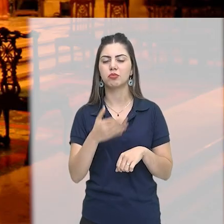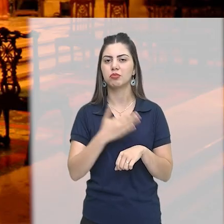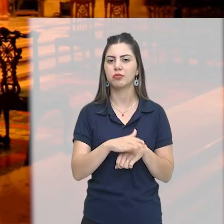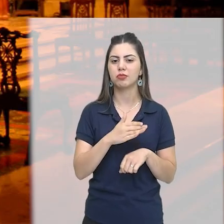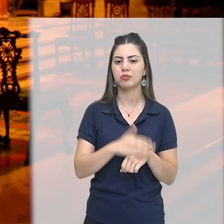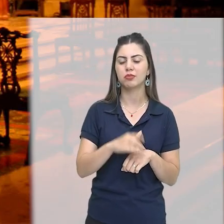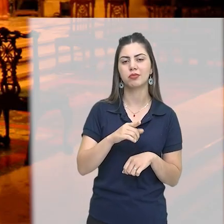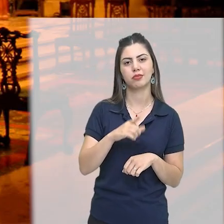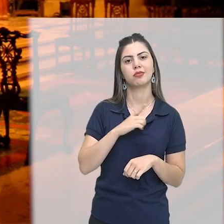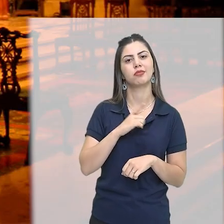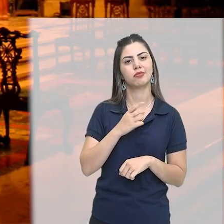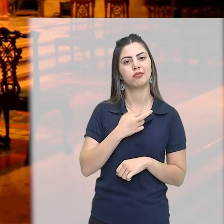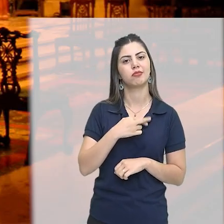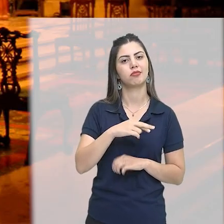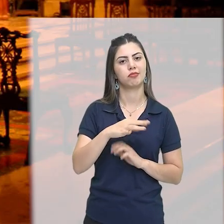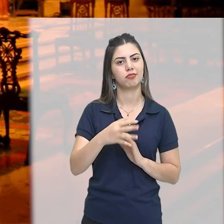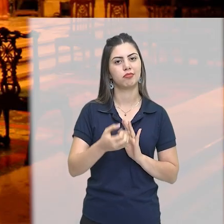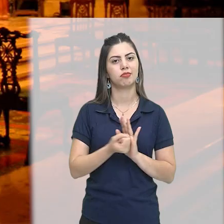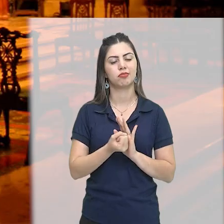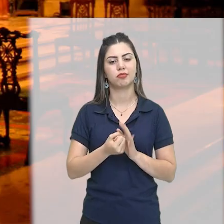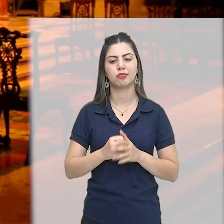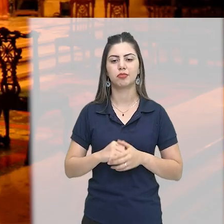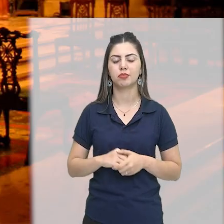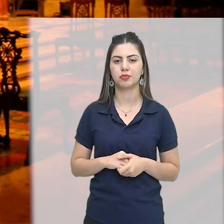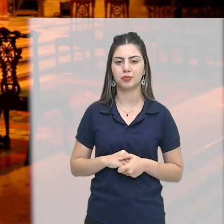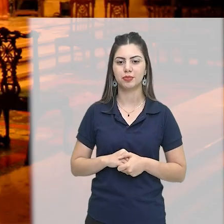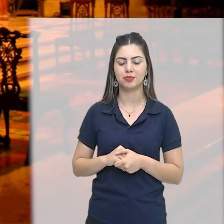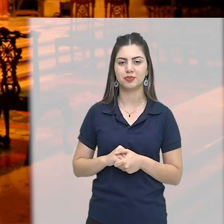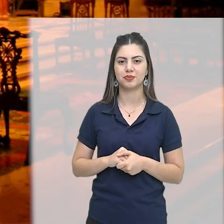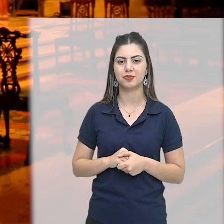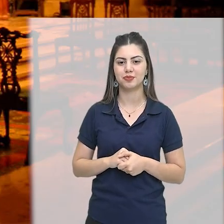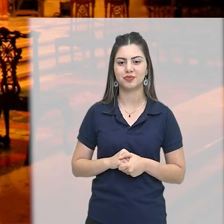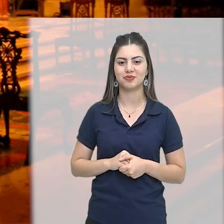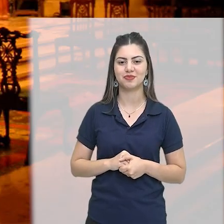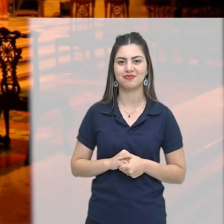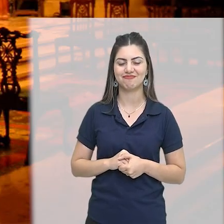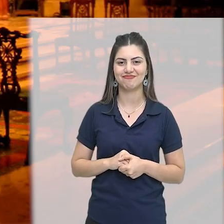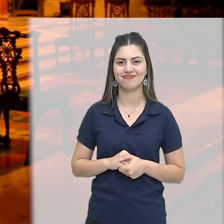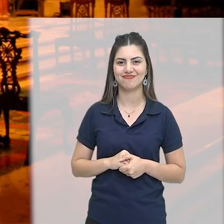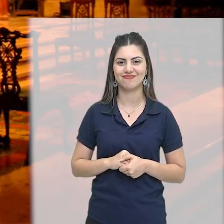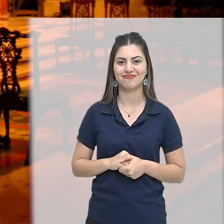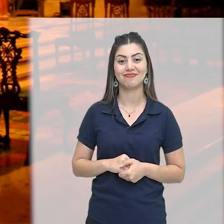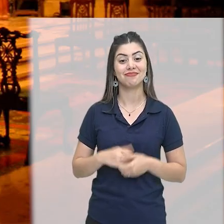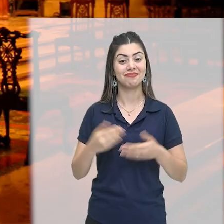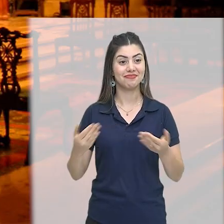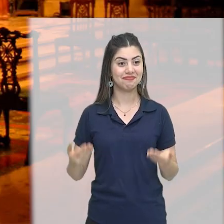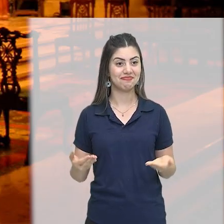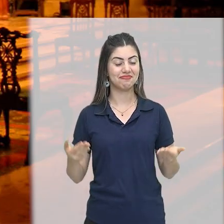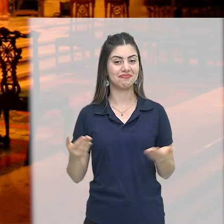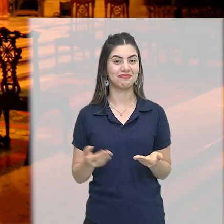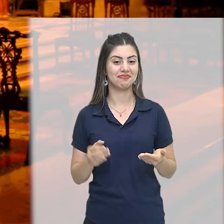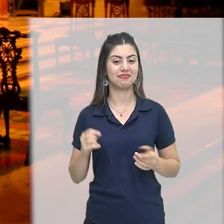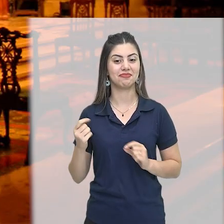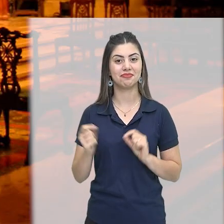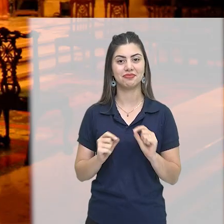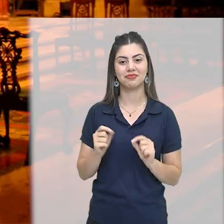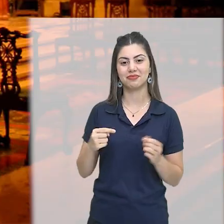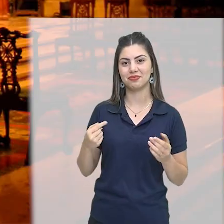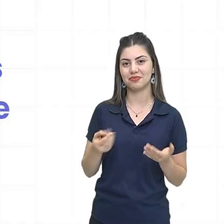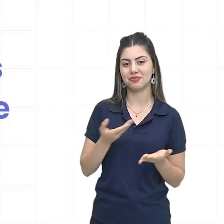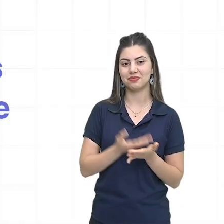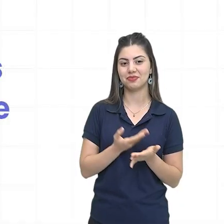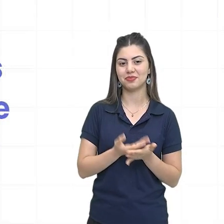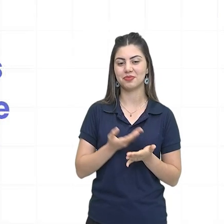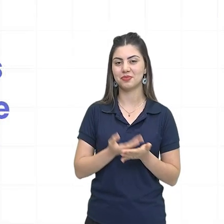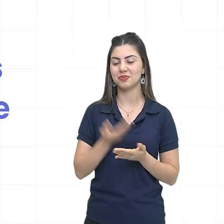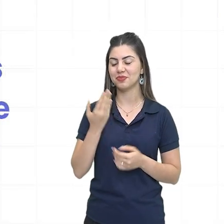elas carregam em seu bojo, ok? Então, vamos dar um próximo passo para falar sobre isso